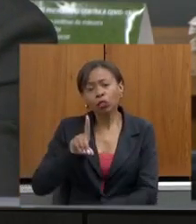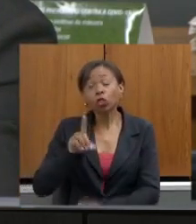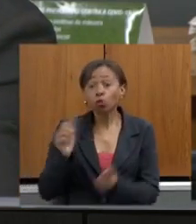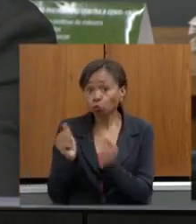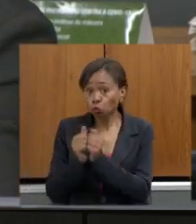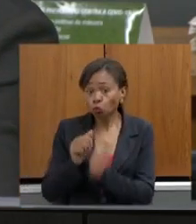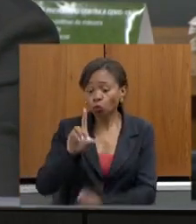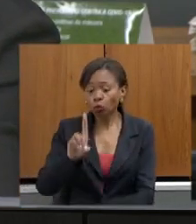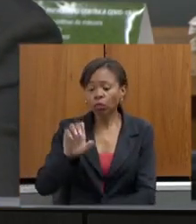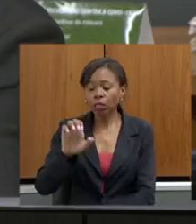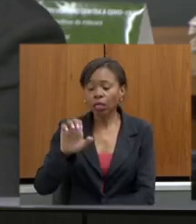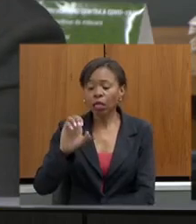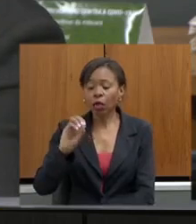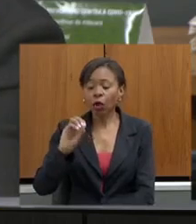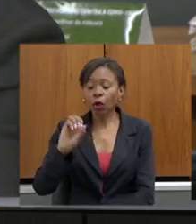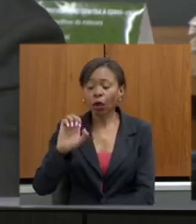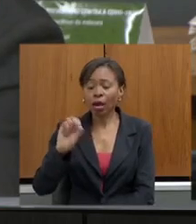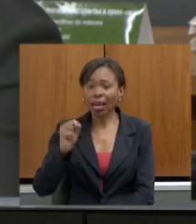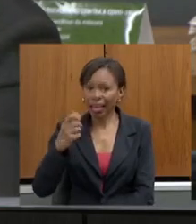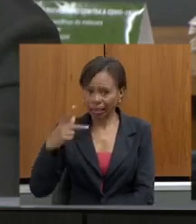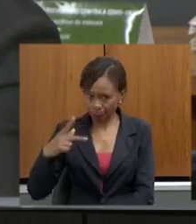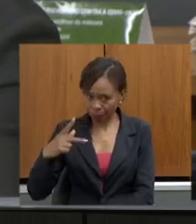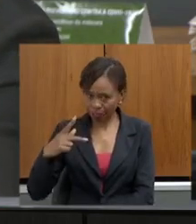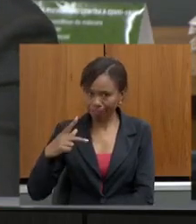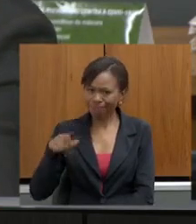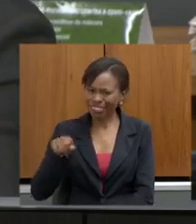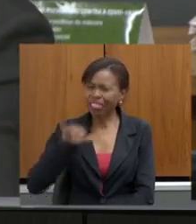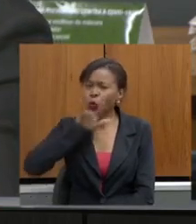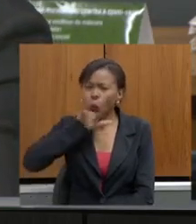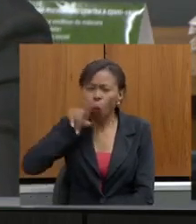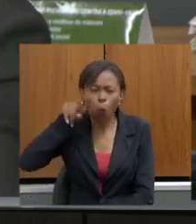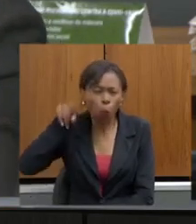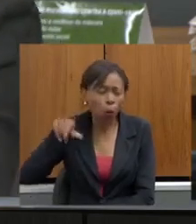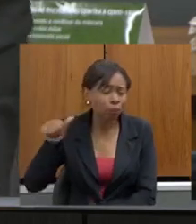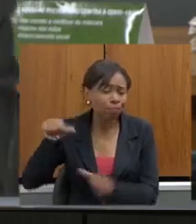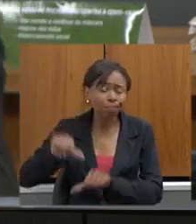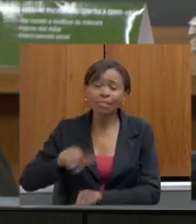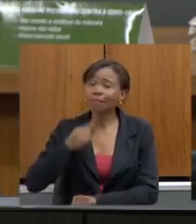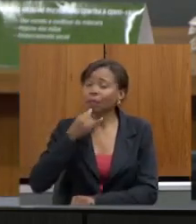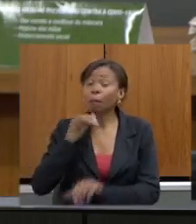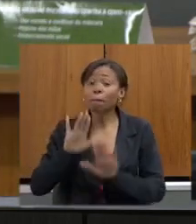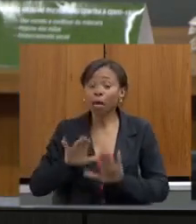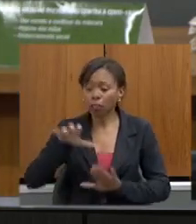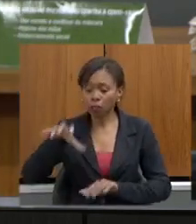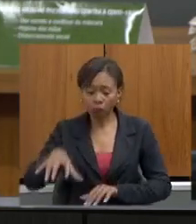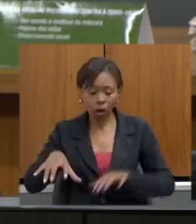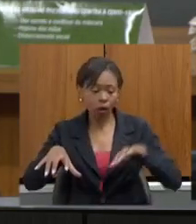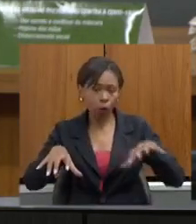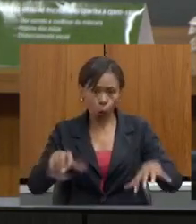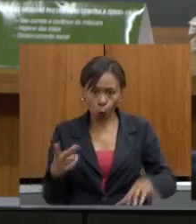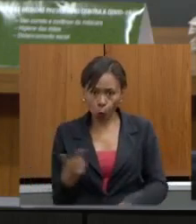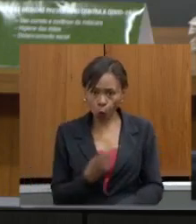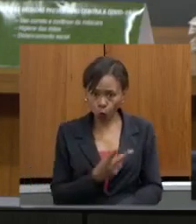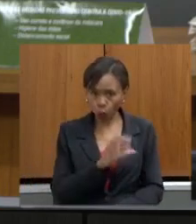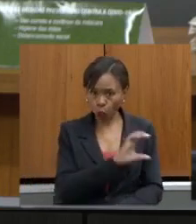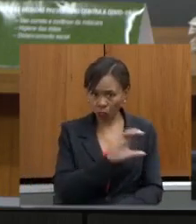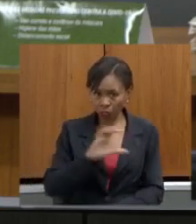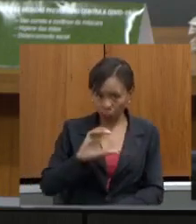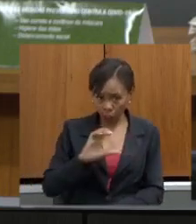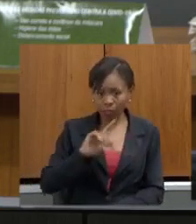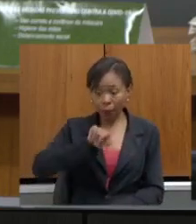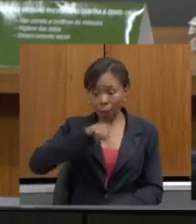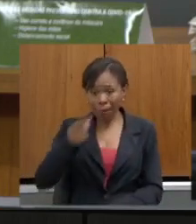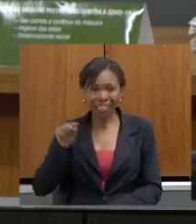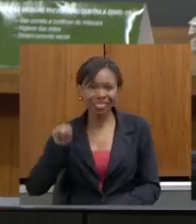deplorável infelizmente mas tanto o departamento hoje quanto a core que a coordenadoria de recursos especiais